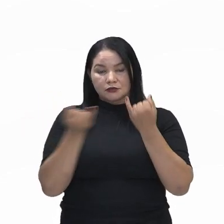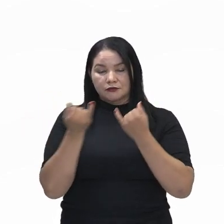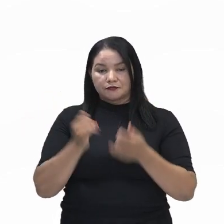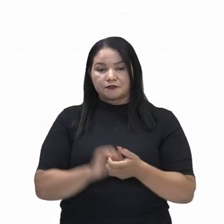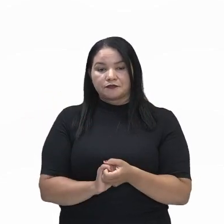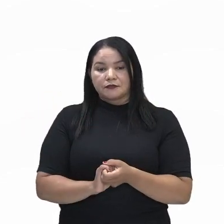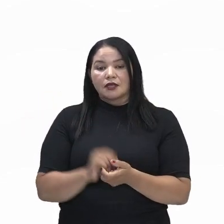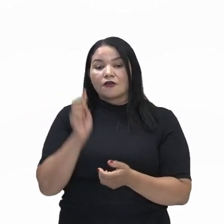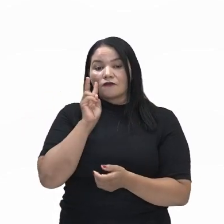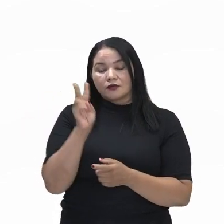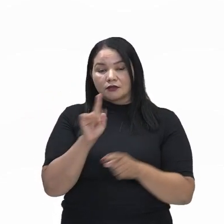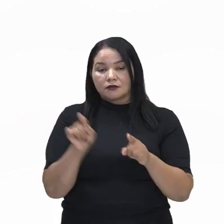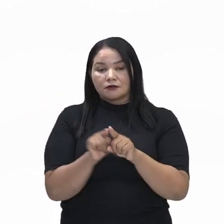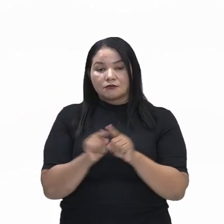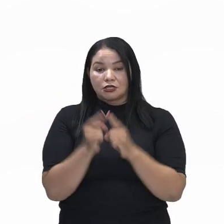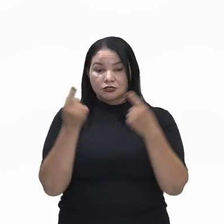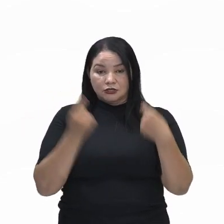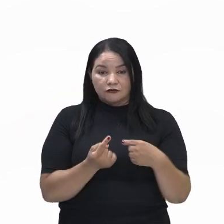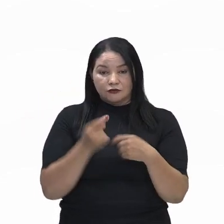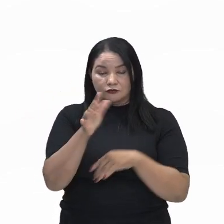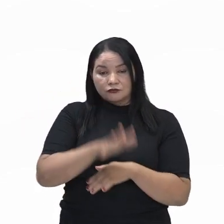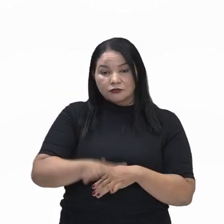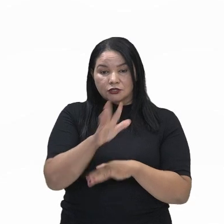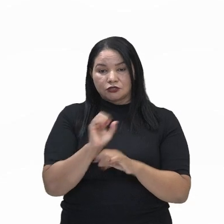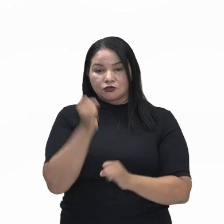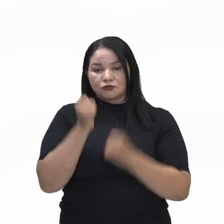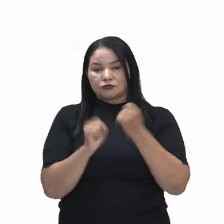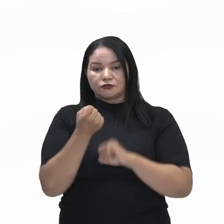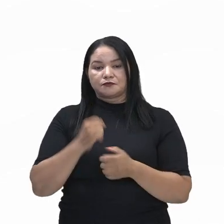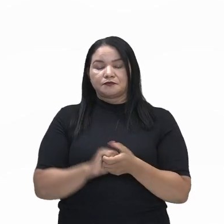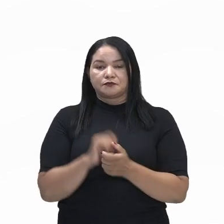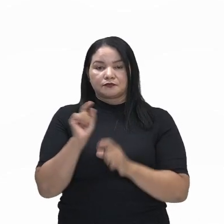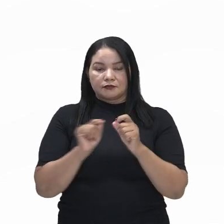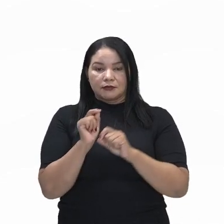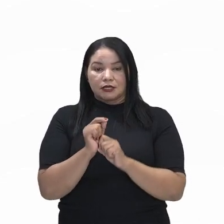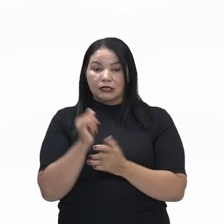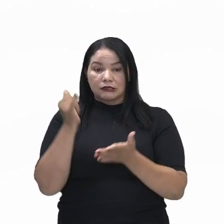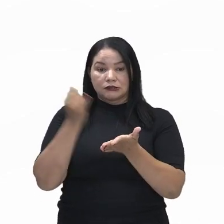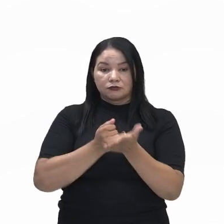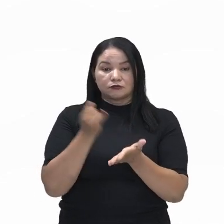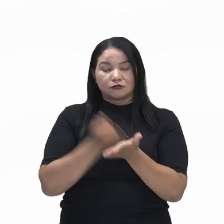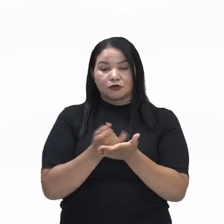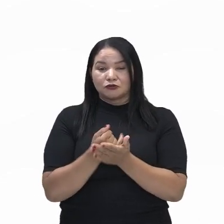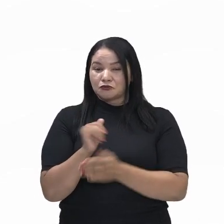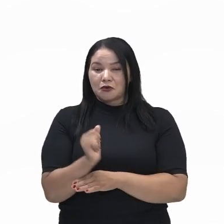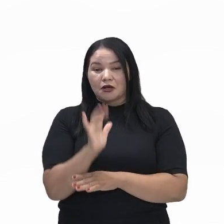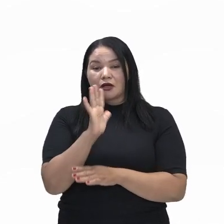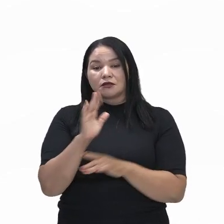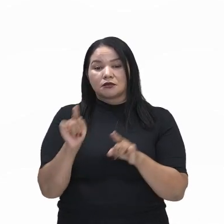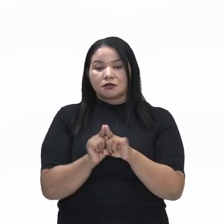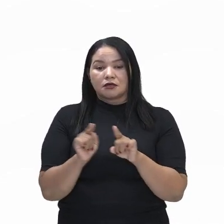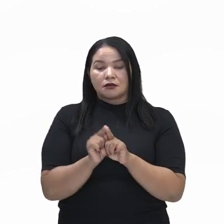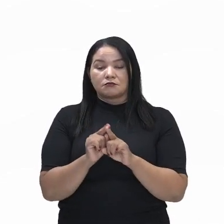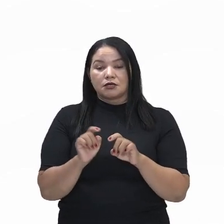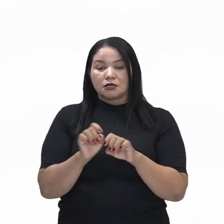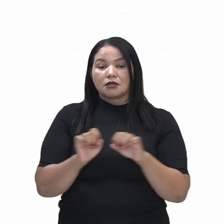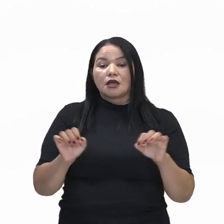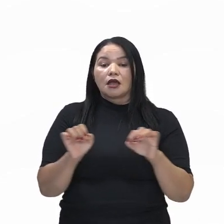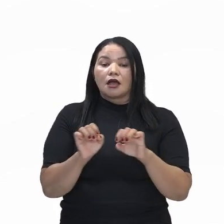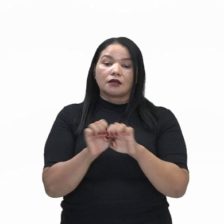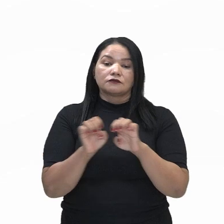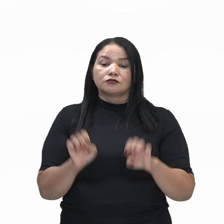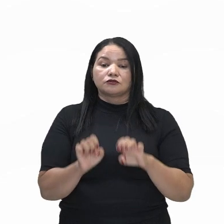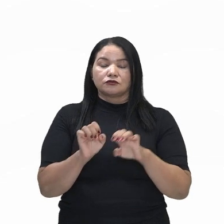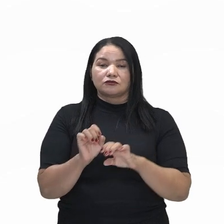há desafios no setor industrial, como a alta carga tributária, a infraestrutura deficiente e